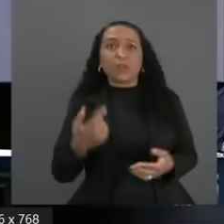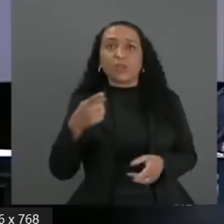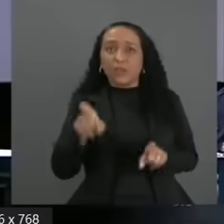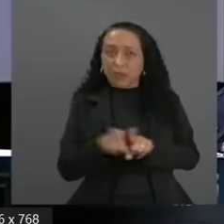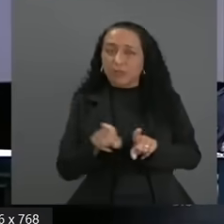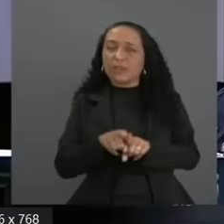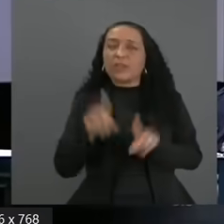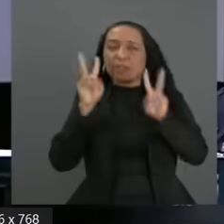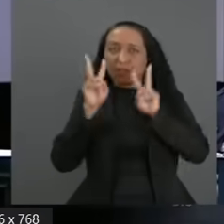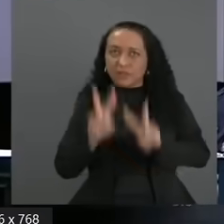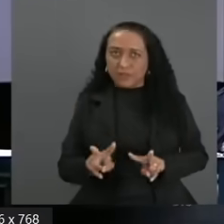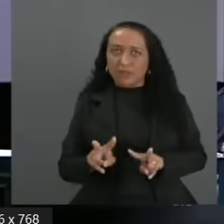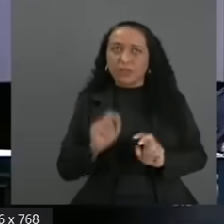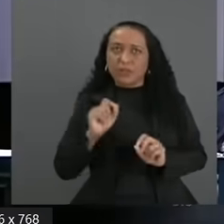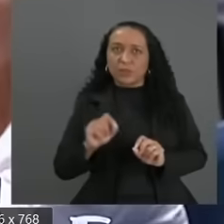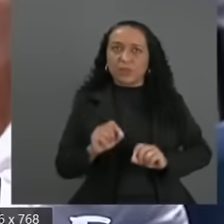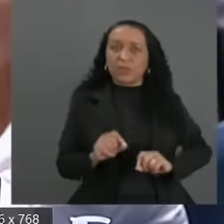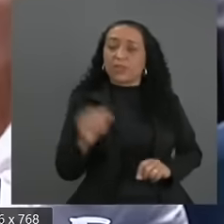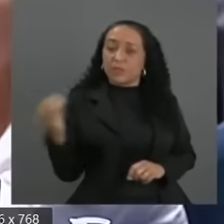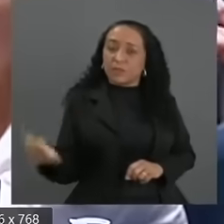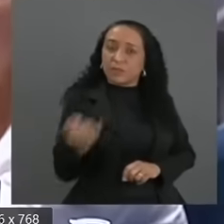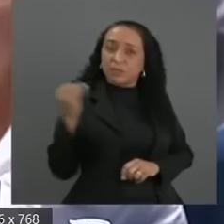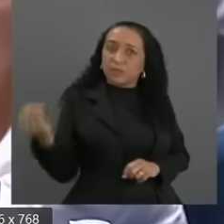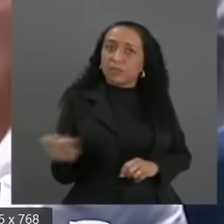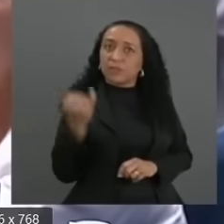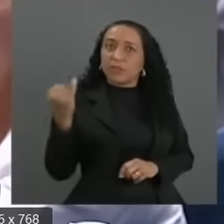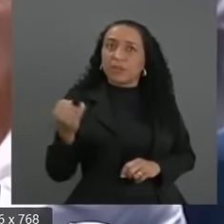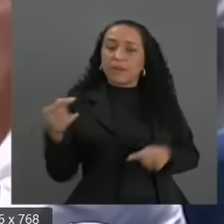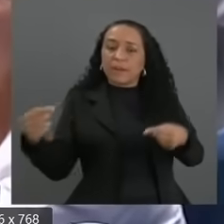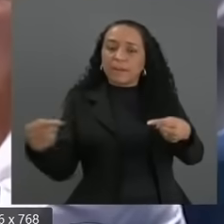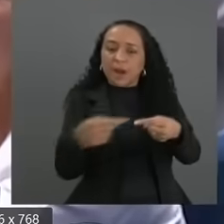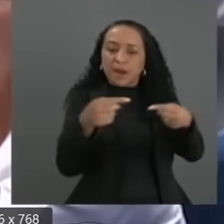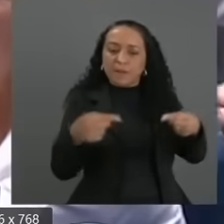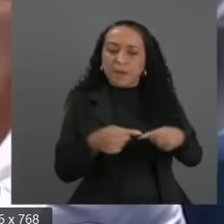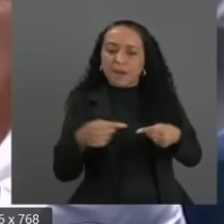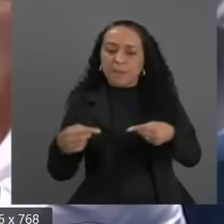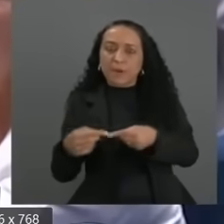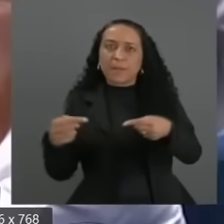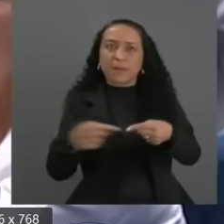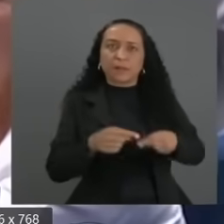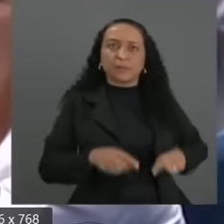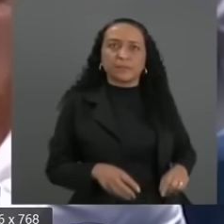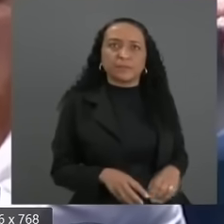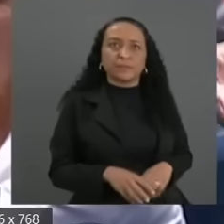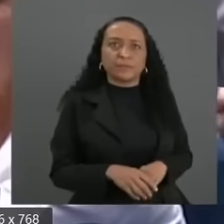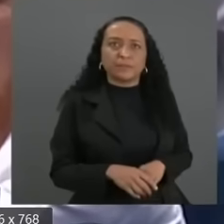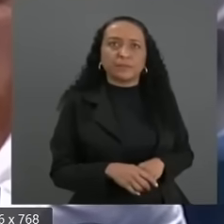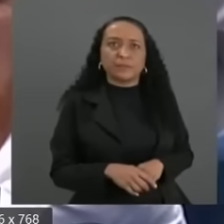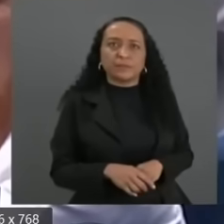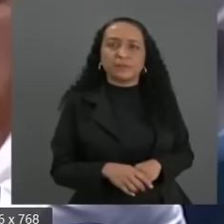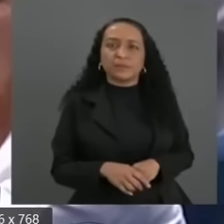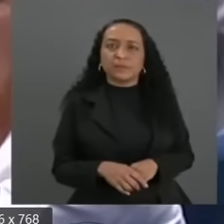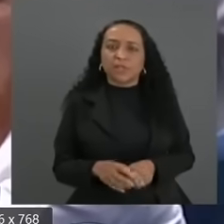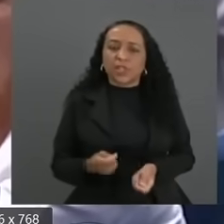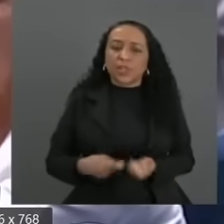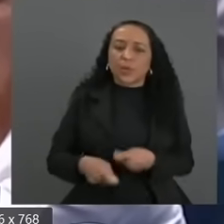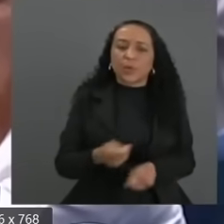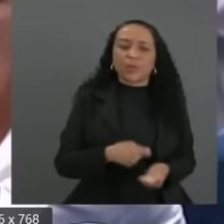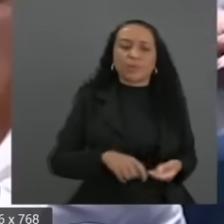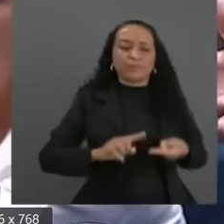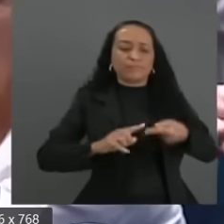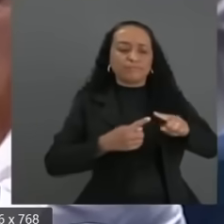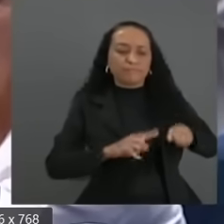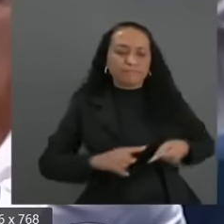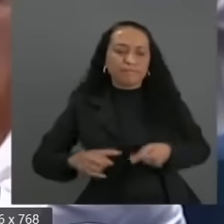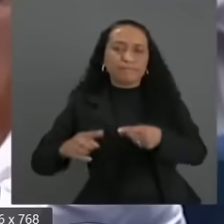atentamente, que é importante buscar consensos, transigir, negociar,